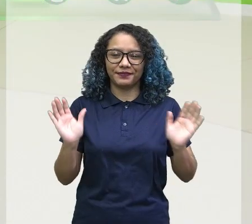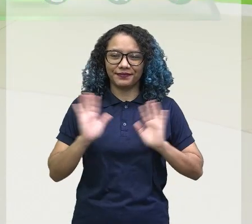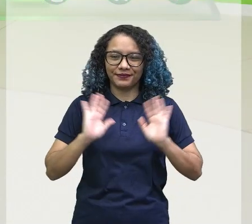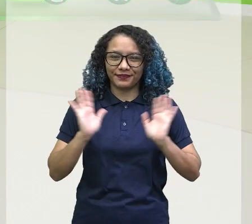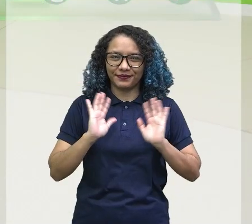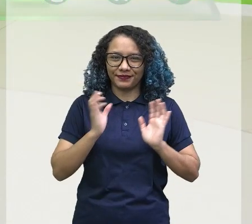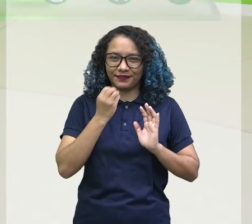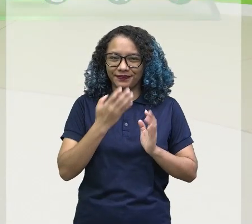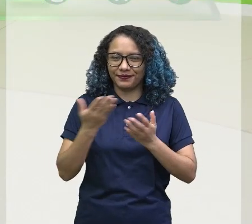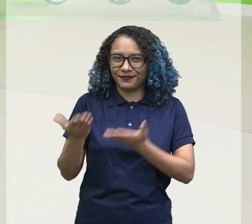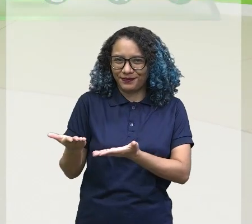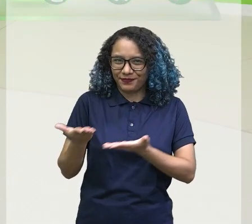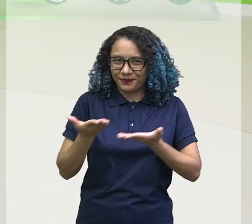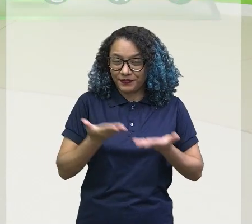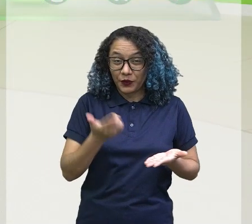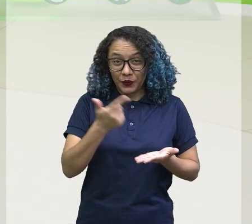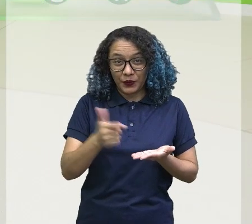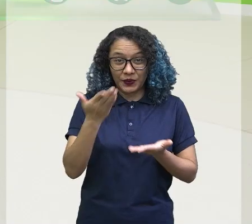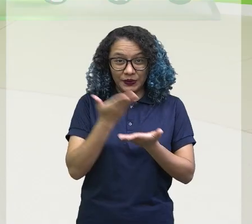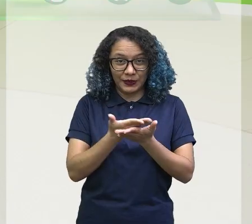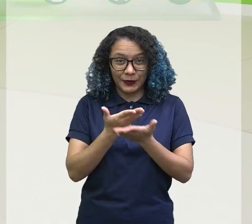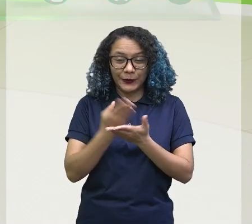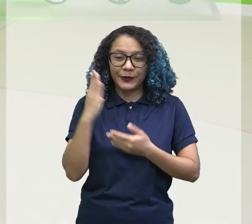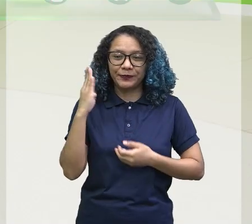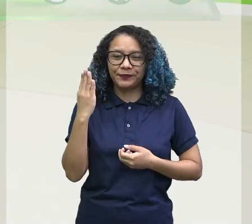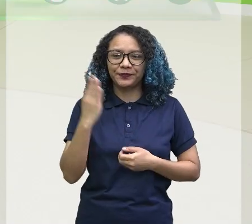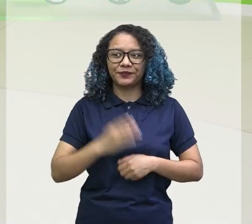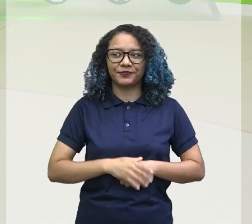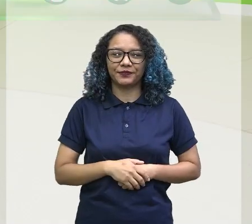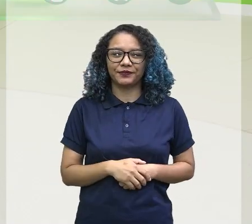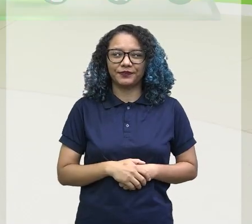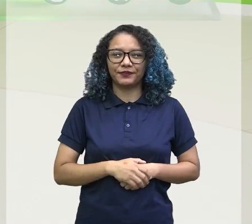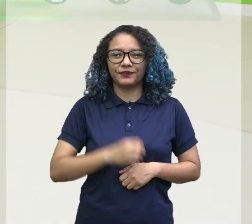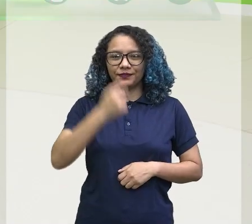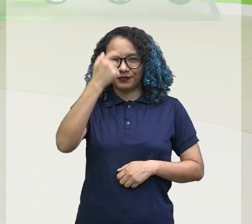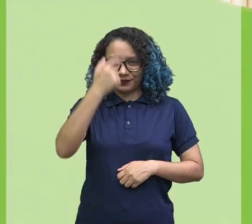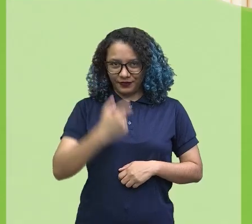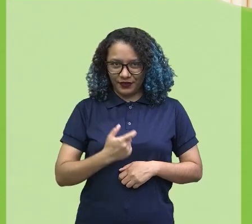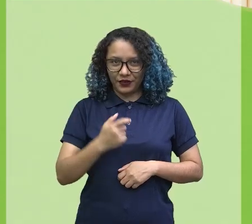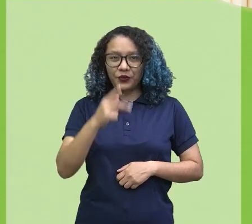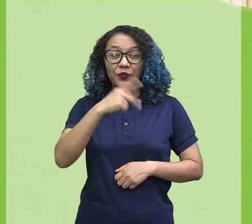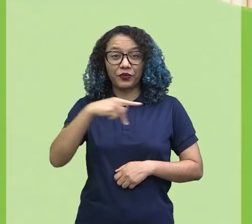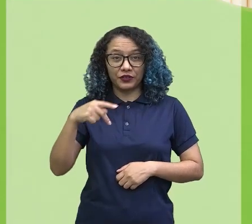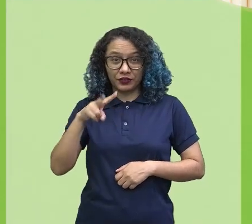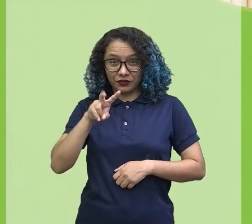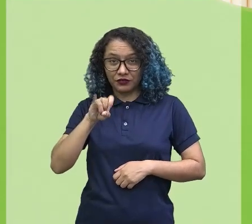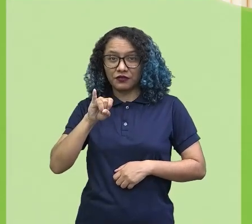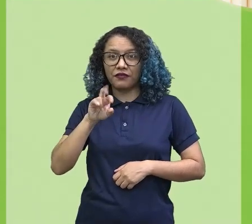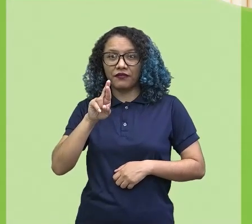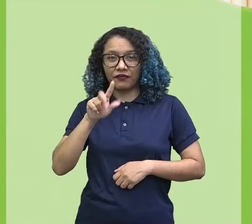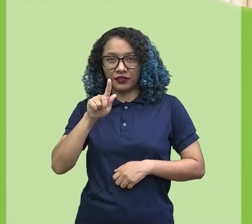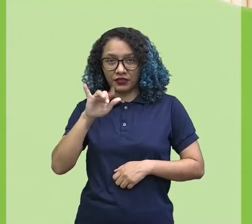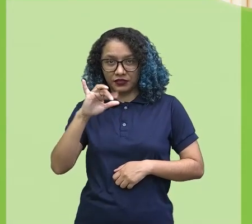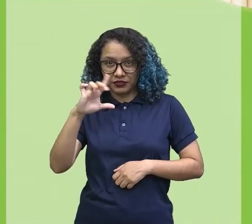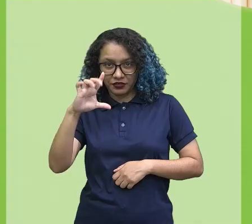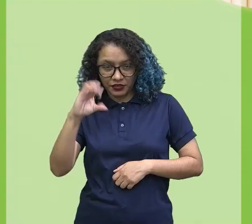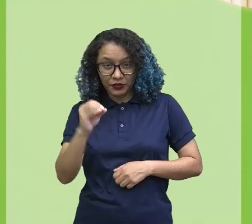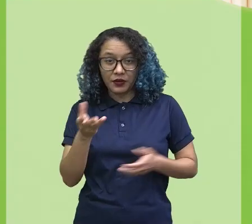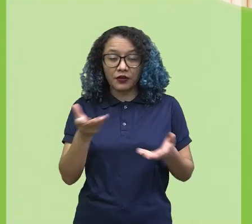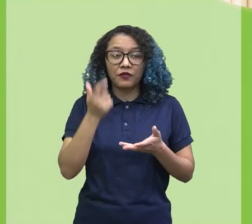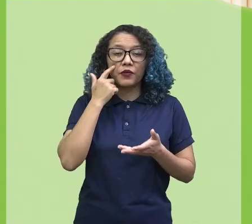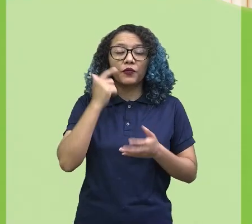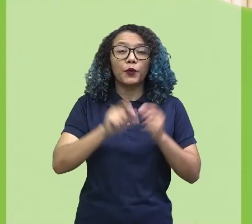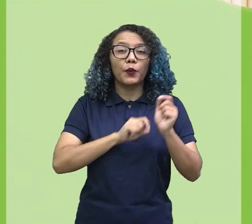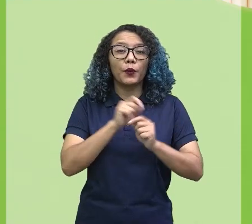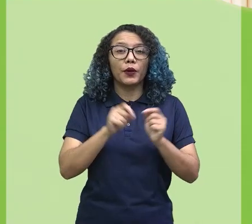Olá, sejam todos muito bem-vindos a mais uma aula de Biologia. Eu sou o professor Virgílio Guedes e a partir de agora vocês vão acompanhar